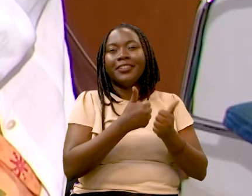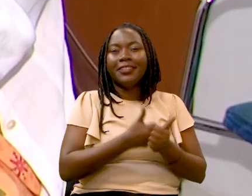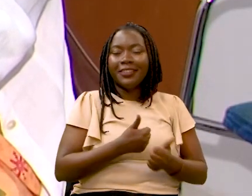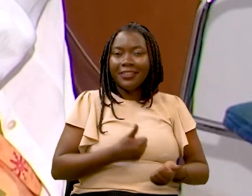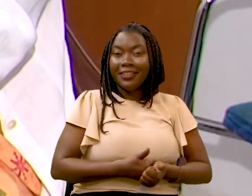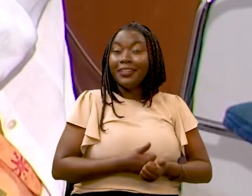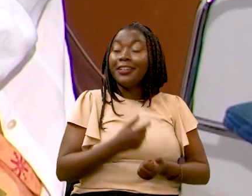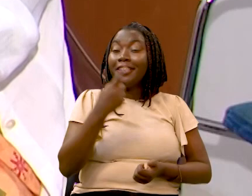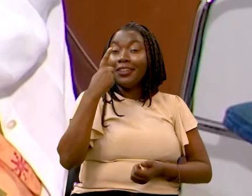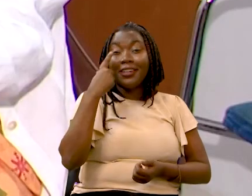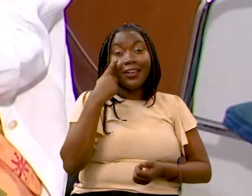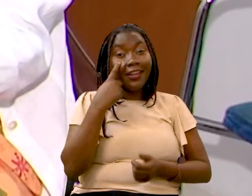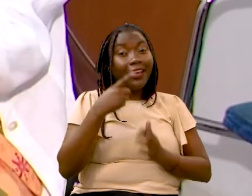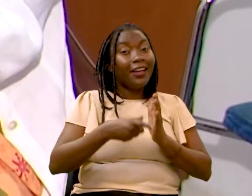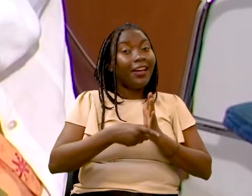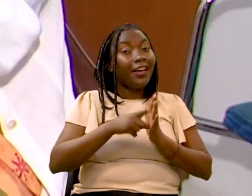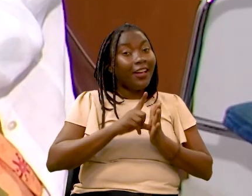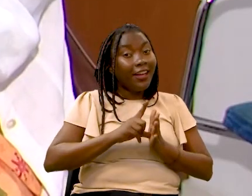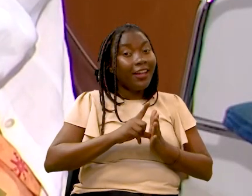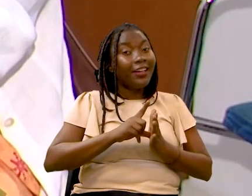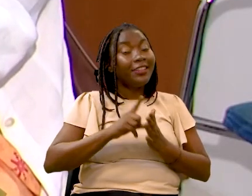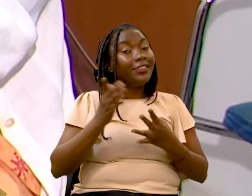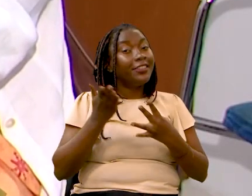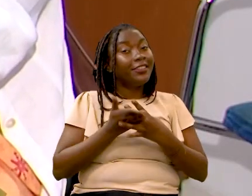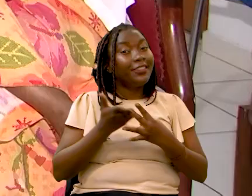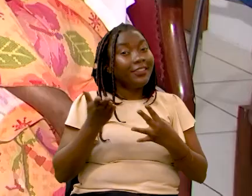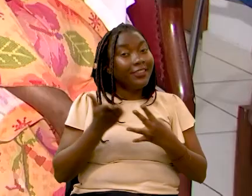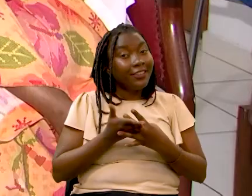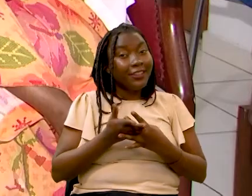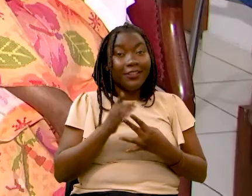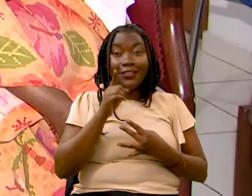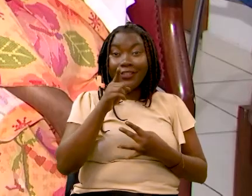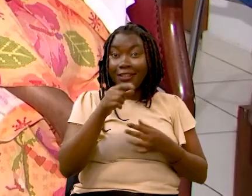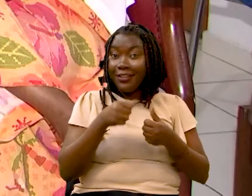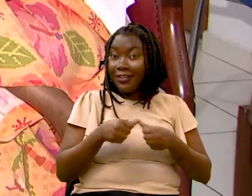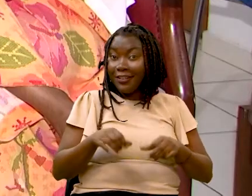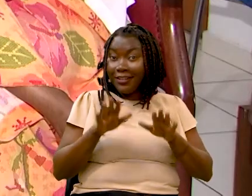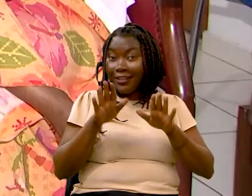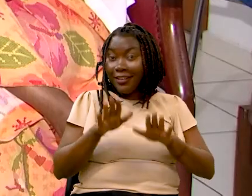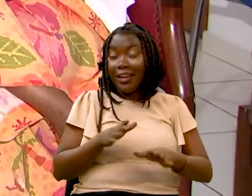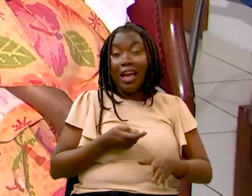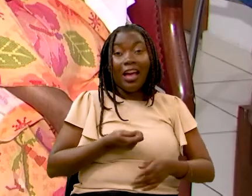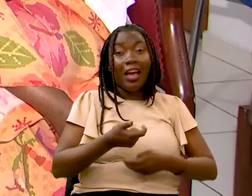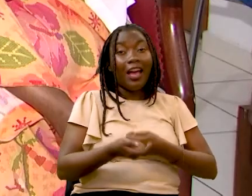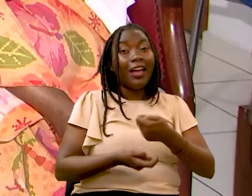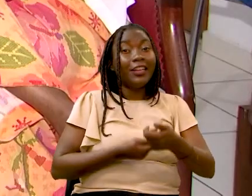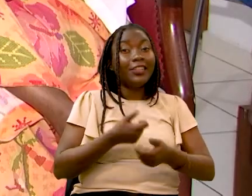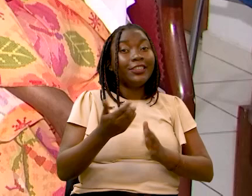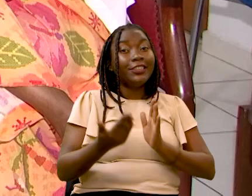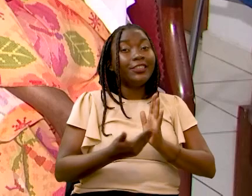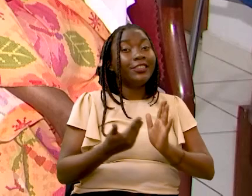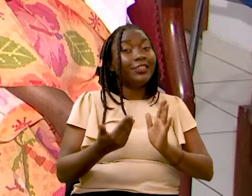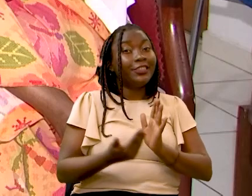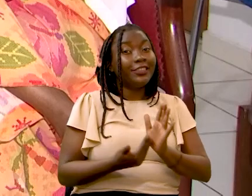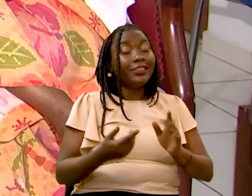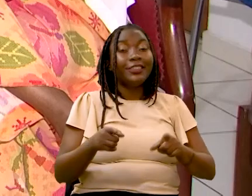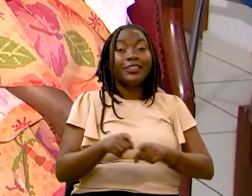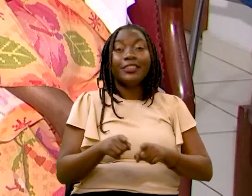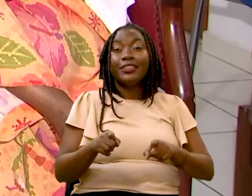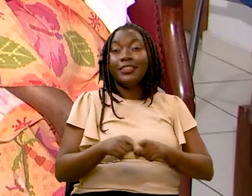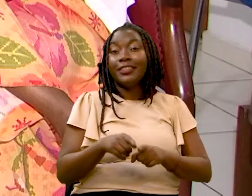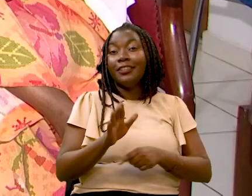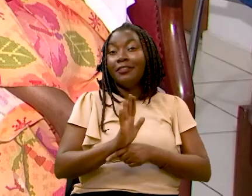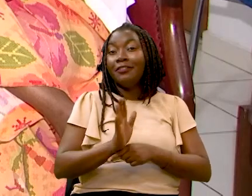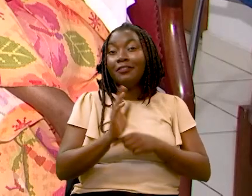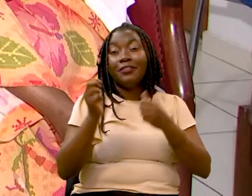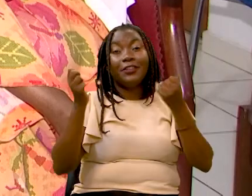pela oportunidade, a todo mundo que está aí nos acompanhando. E olha, e antes da gente ir para o intervalo, você vai ficar aí